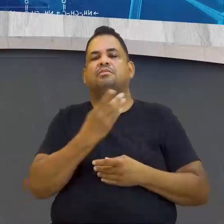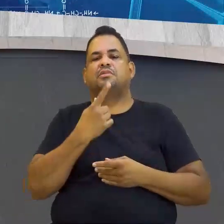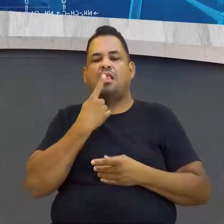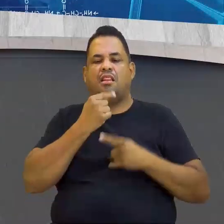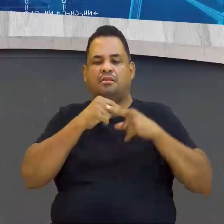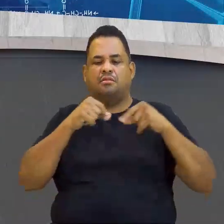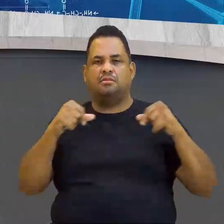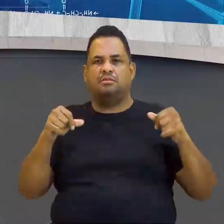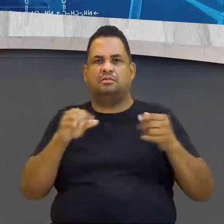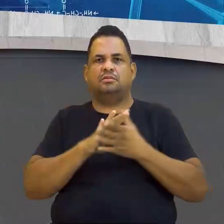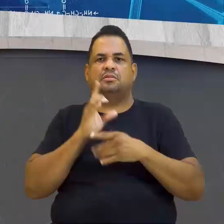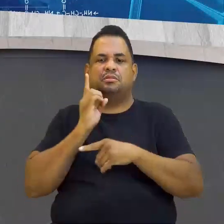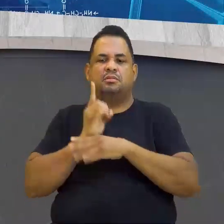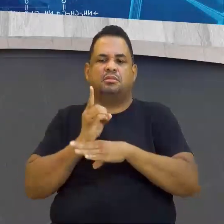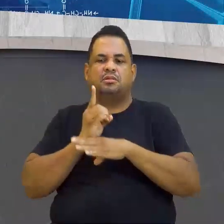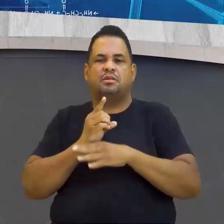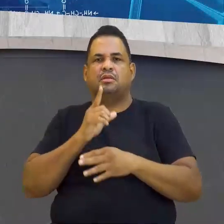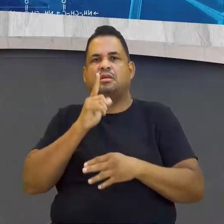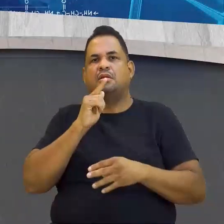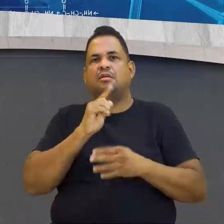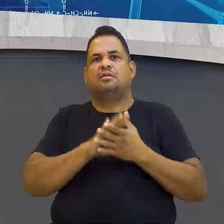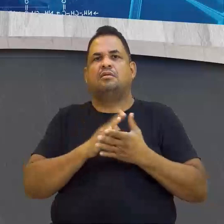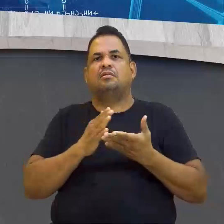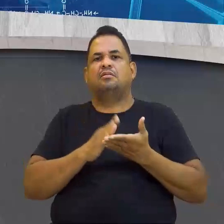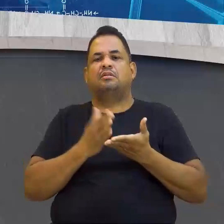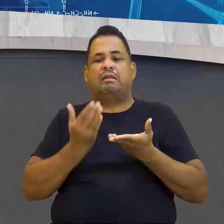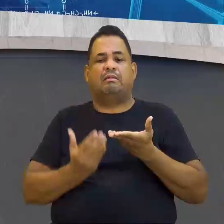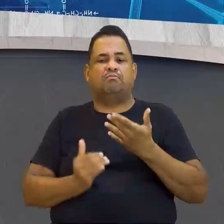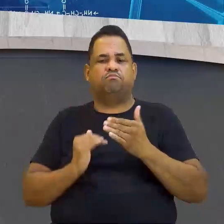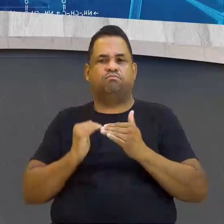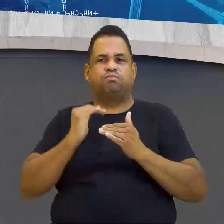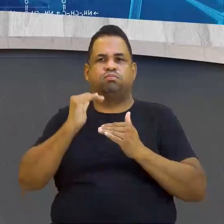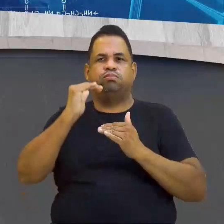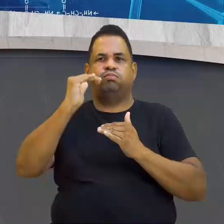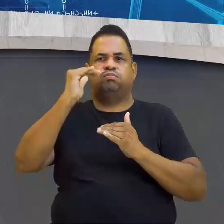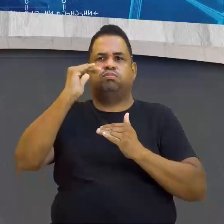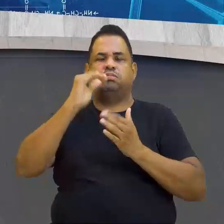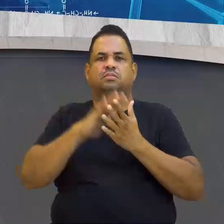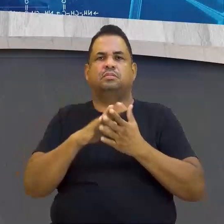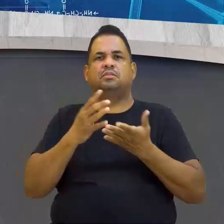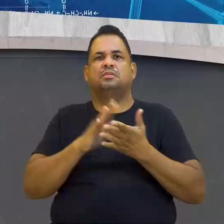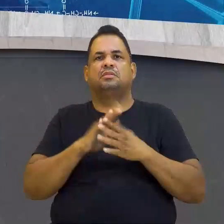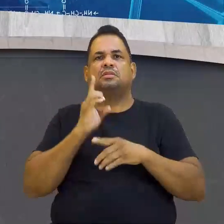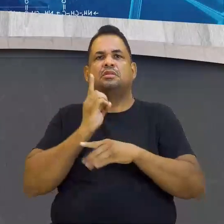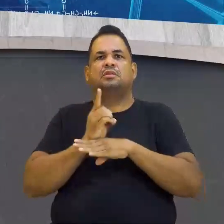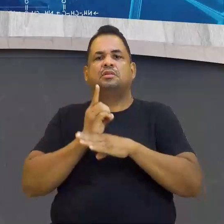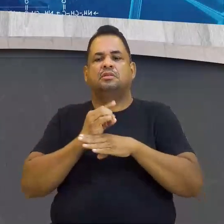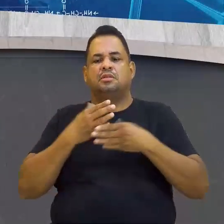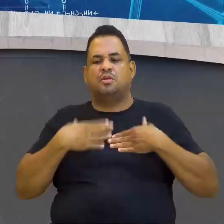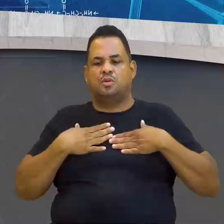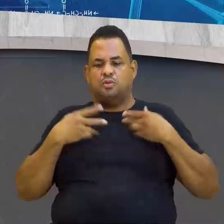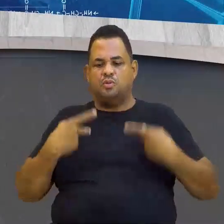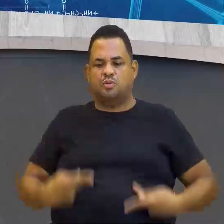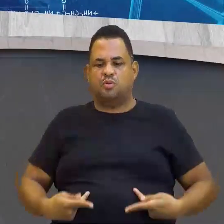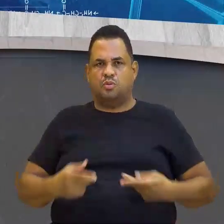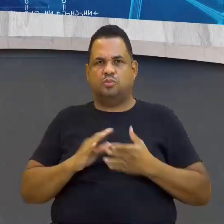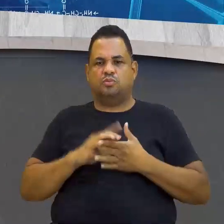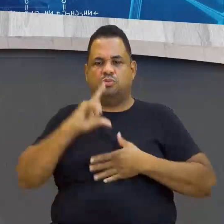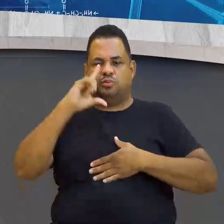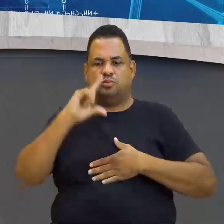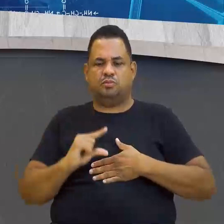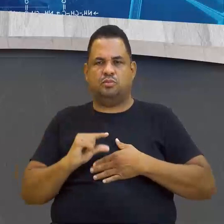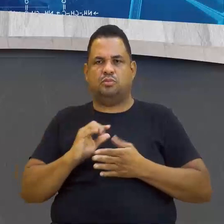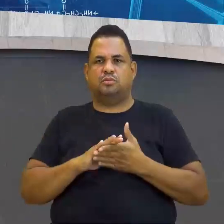a densidade daquela água é muito elevada, o que faz com que a densidade do nosso corpo seja bem menor